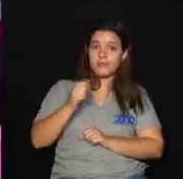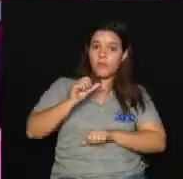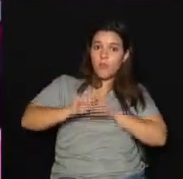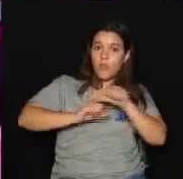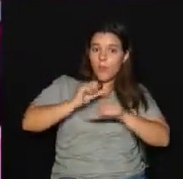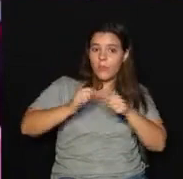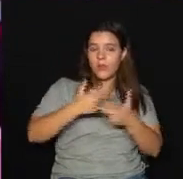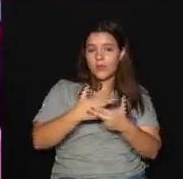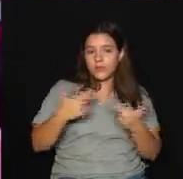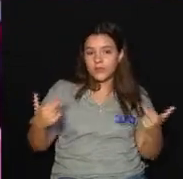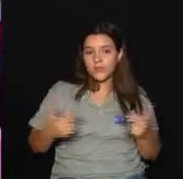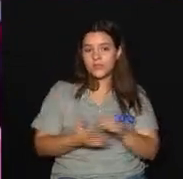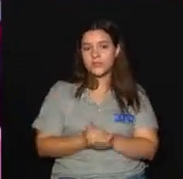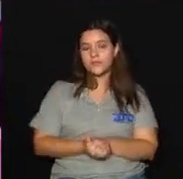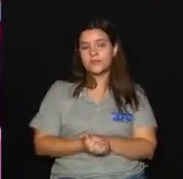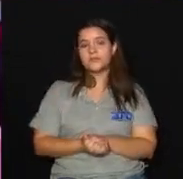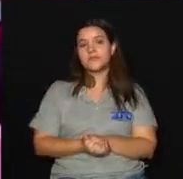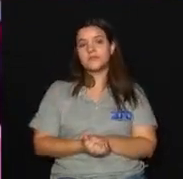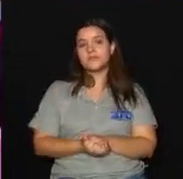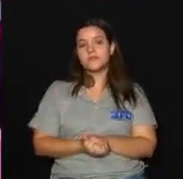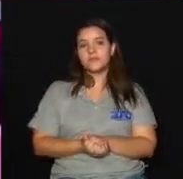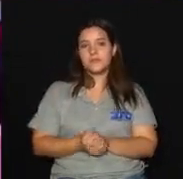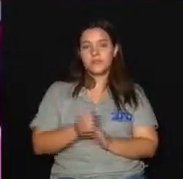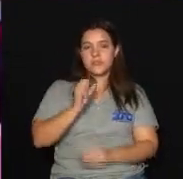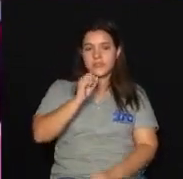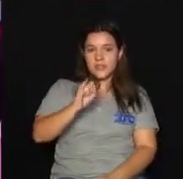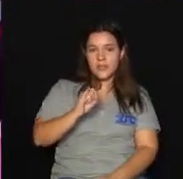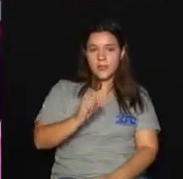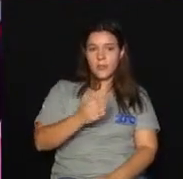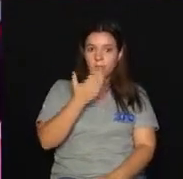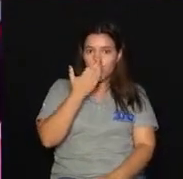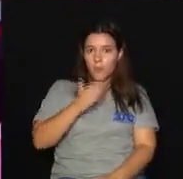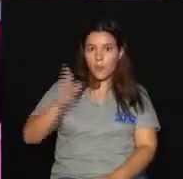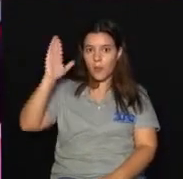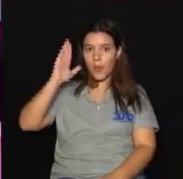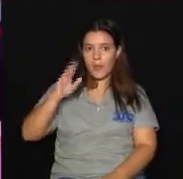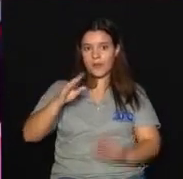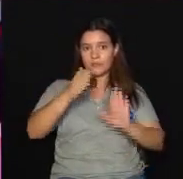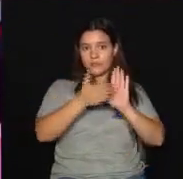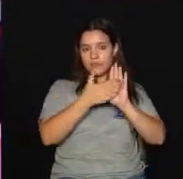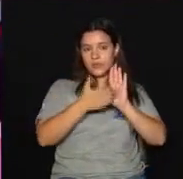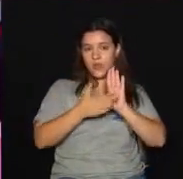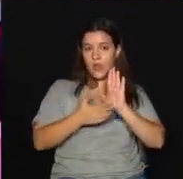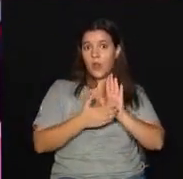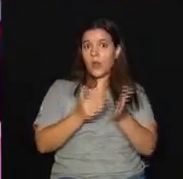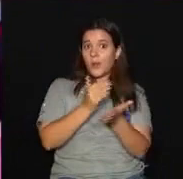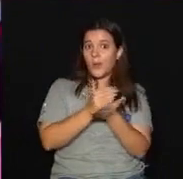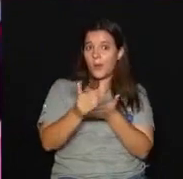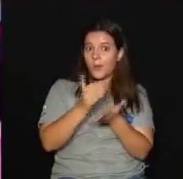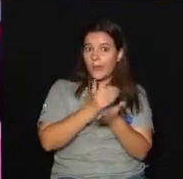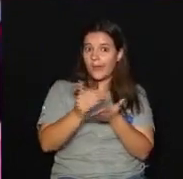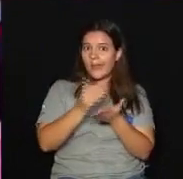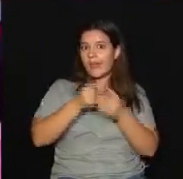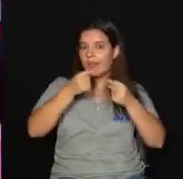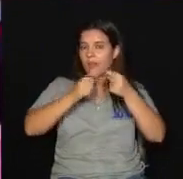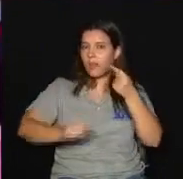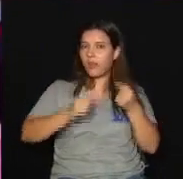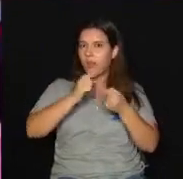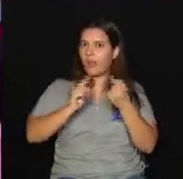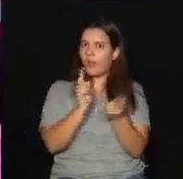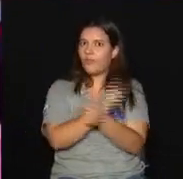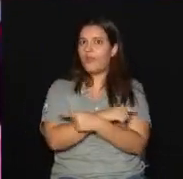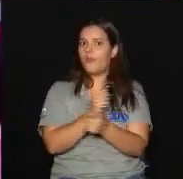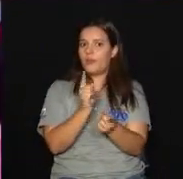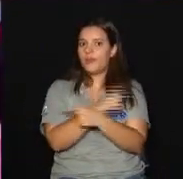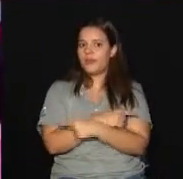alteração se as ditas promessas de campanha começarem a ser distorcidas, né?